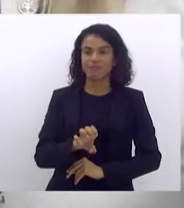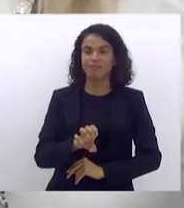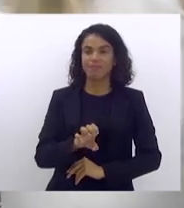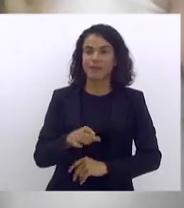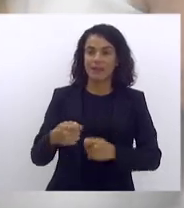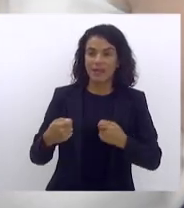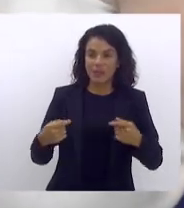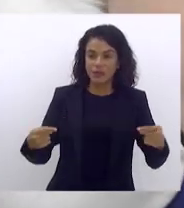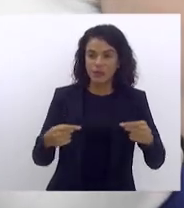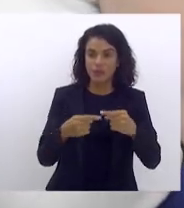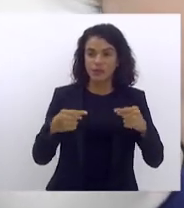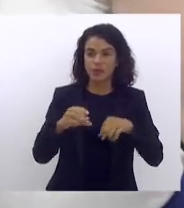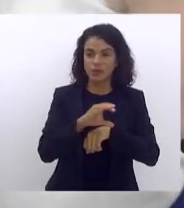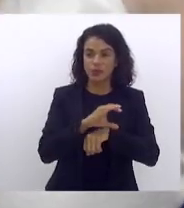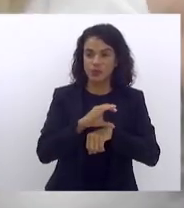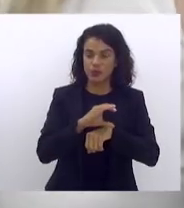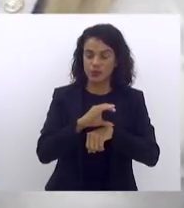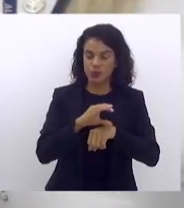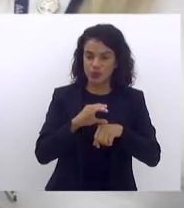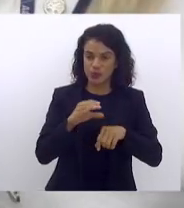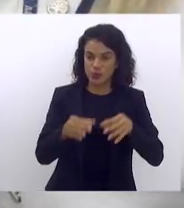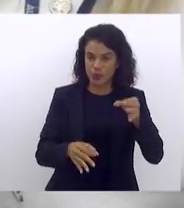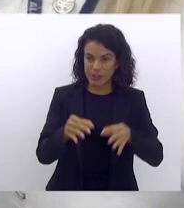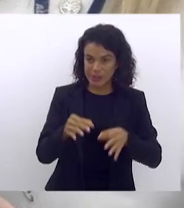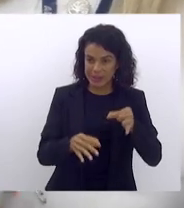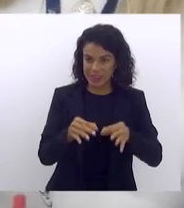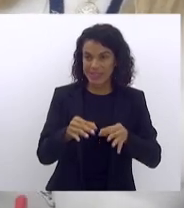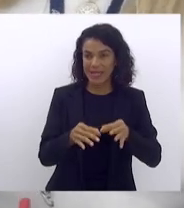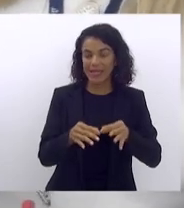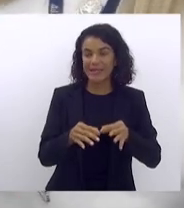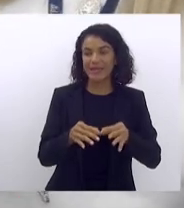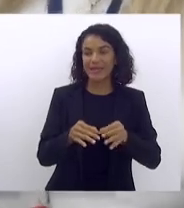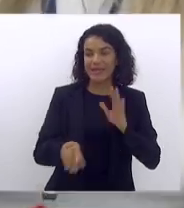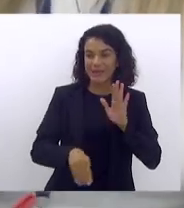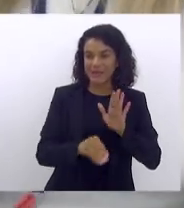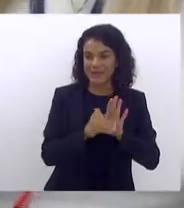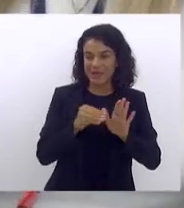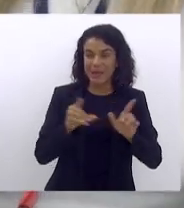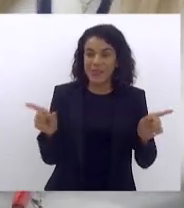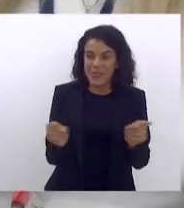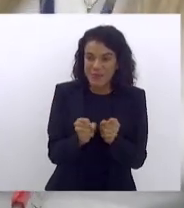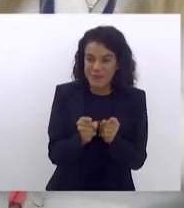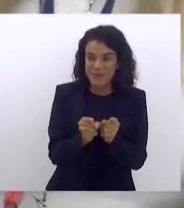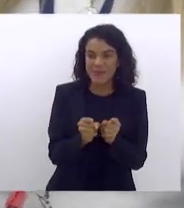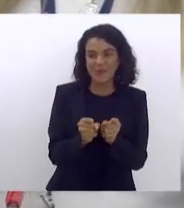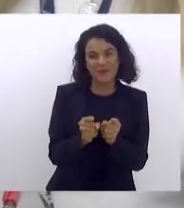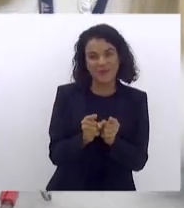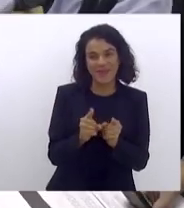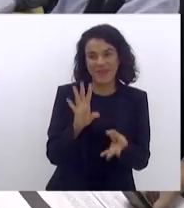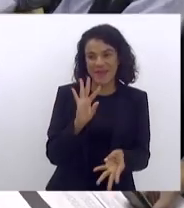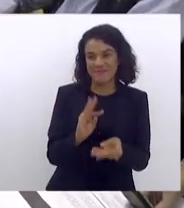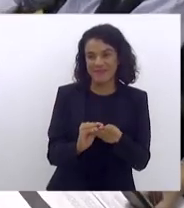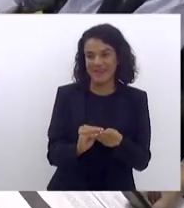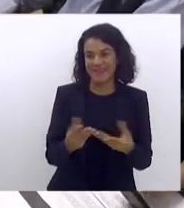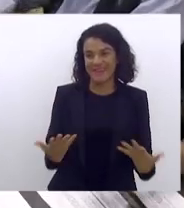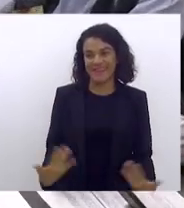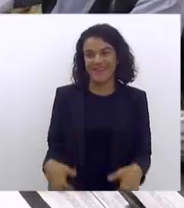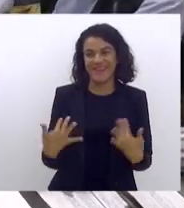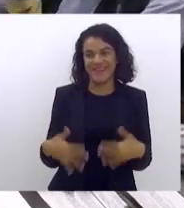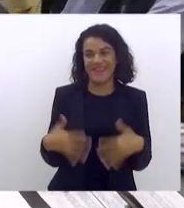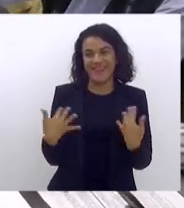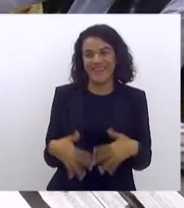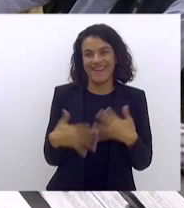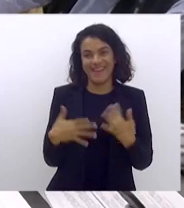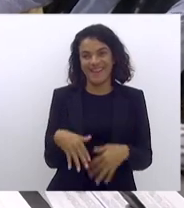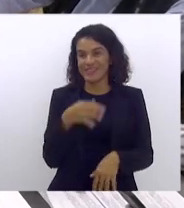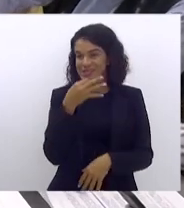emendas. Eu então, diminuí a ementa. Muito bom. Obrigado, deputado Delaroli. Sugestão para